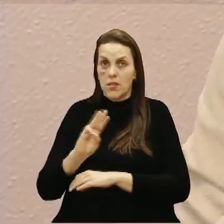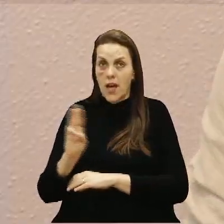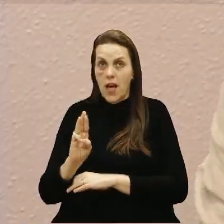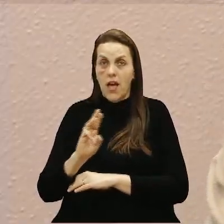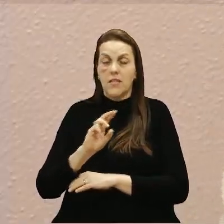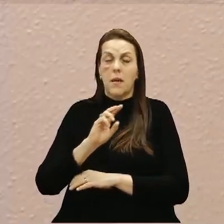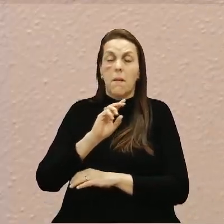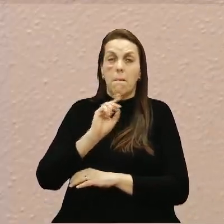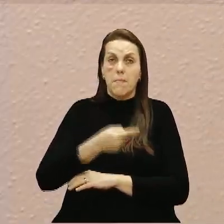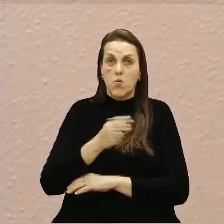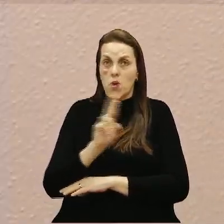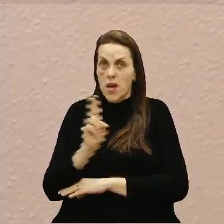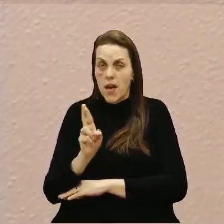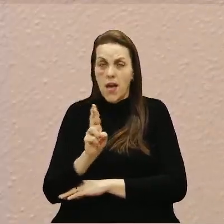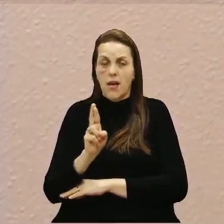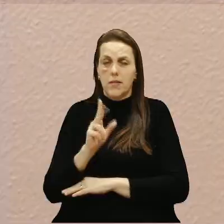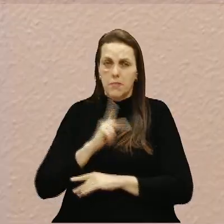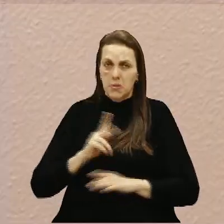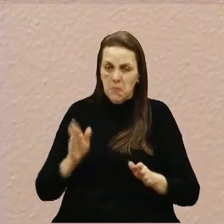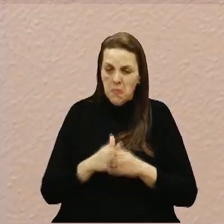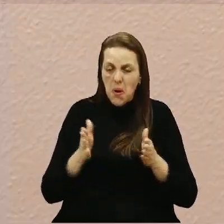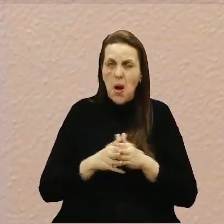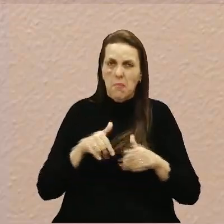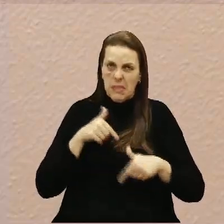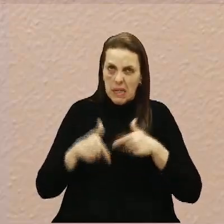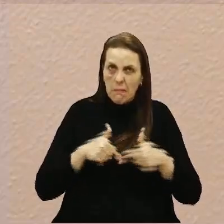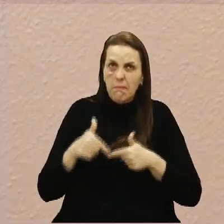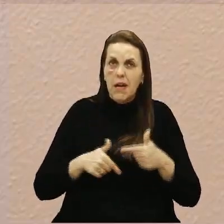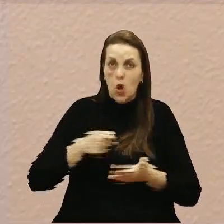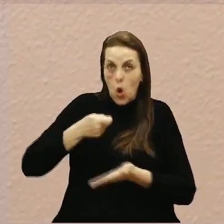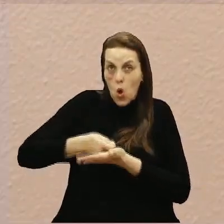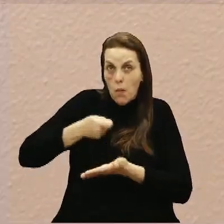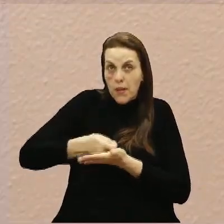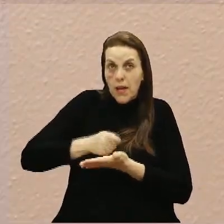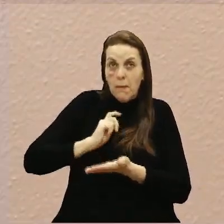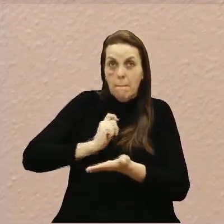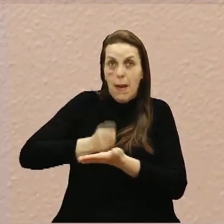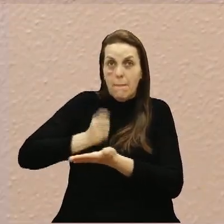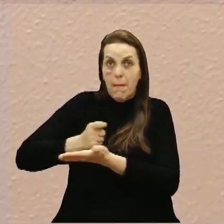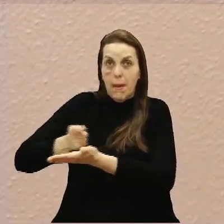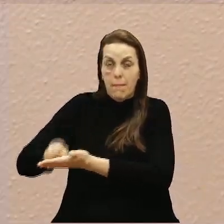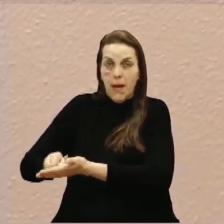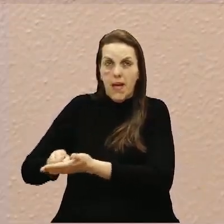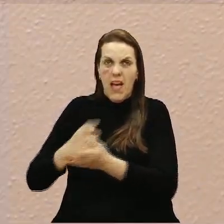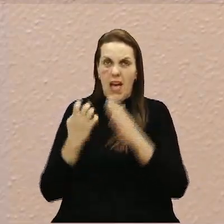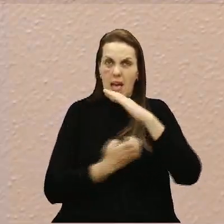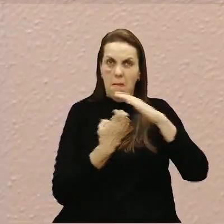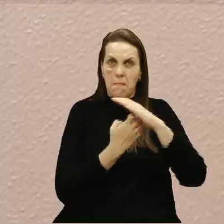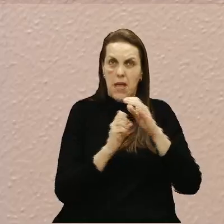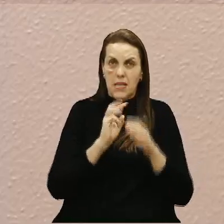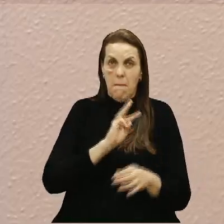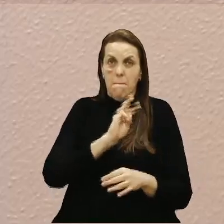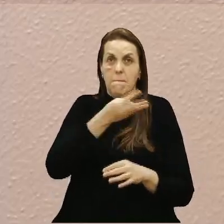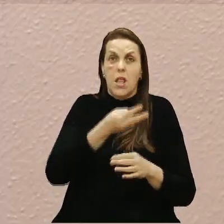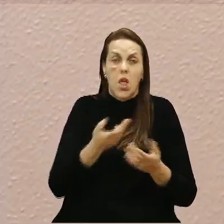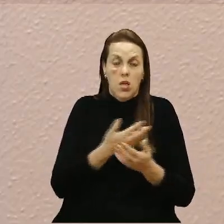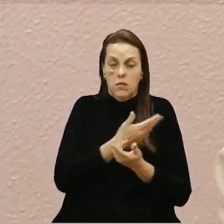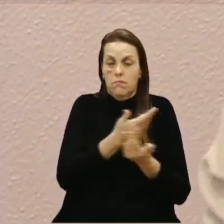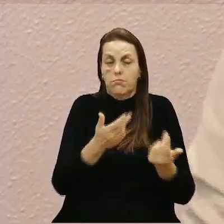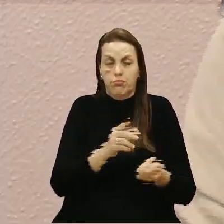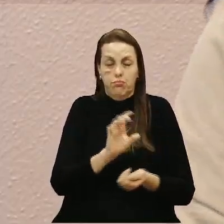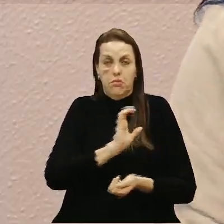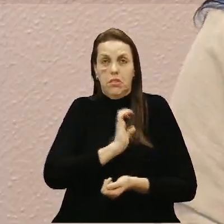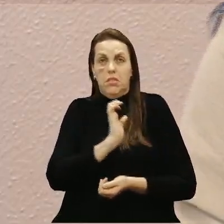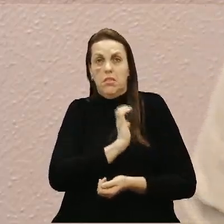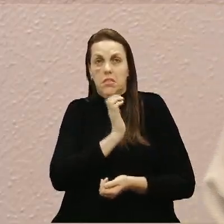né? O pobre trabalhador é obrigado a pagar as suas contas. E aí, uma urbanizadora que tem milhões de terrenos de reais,